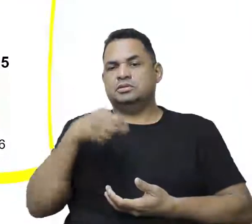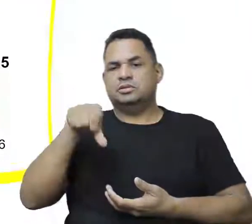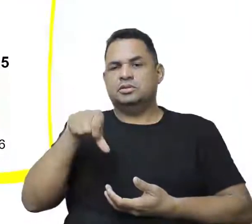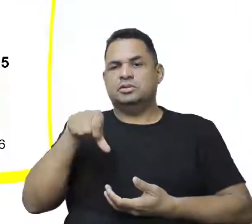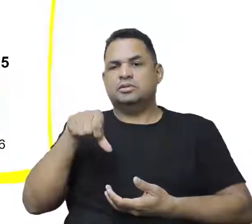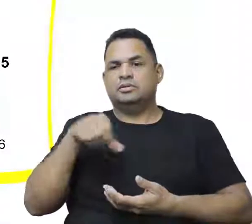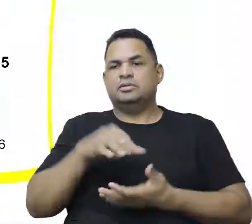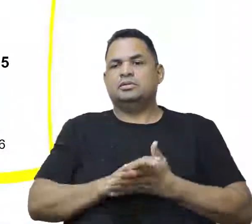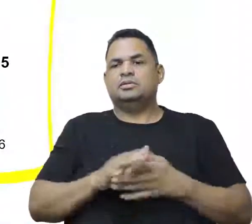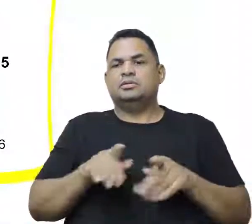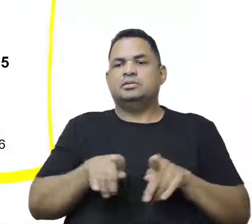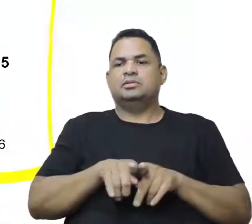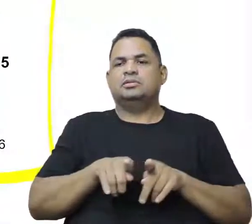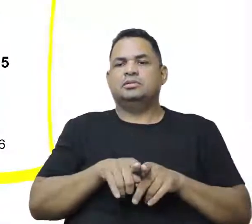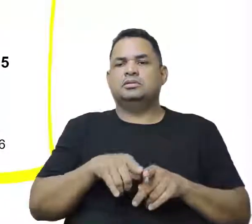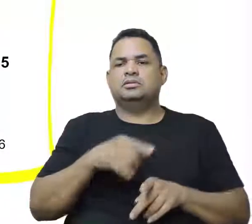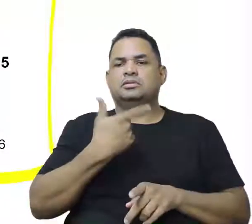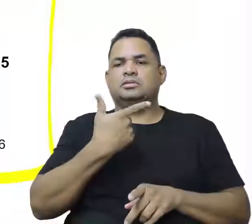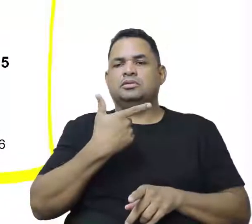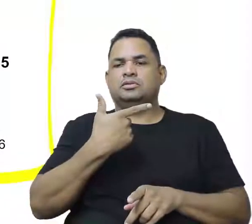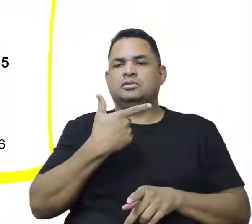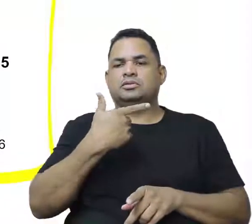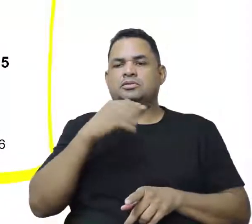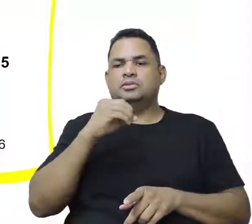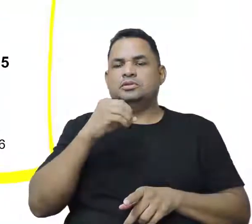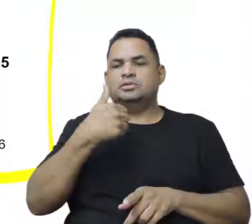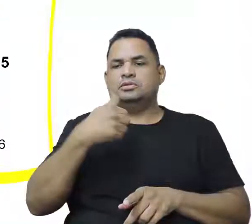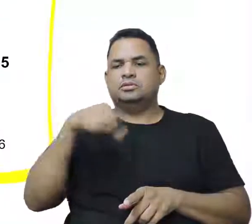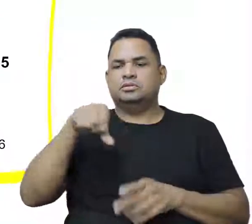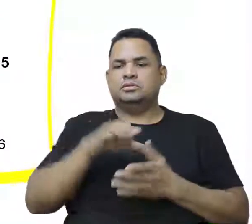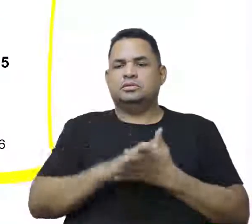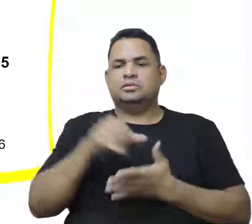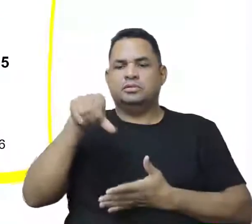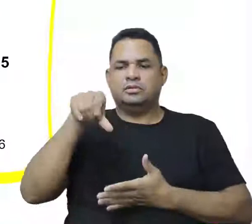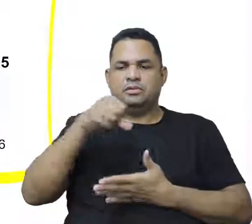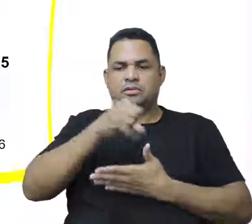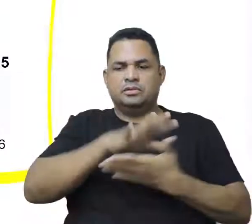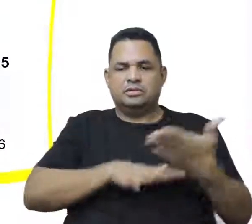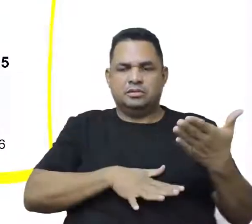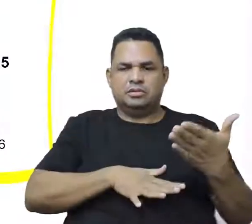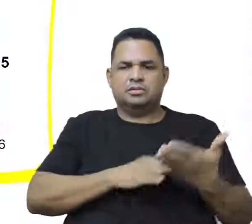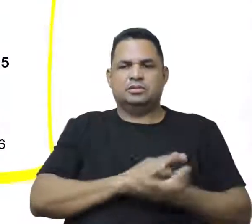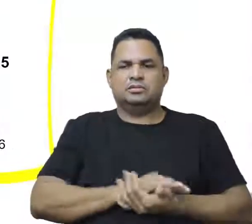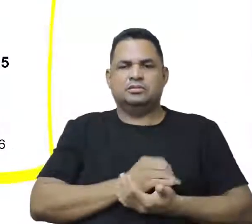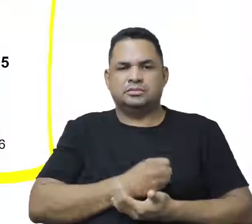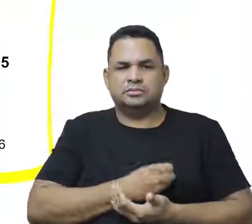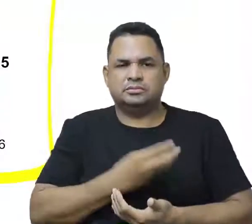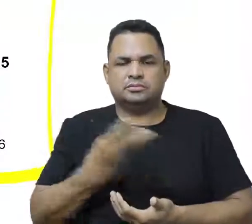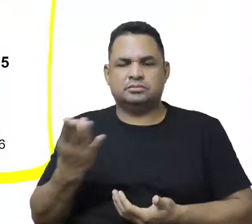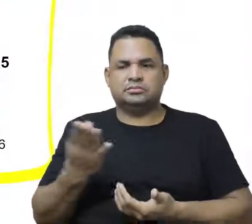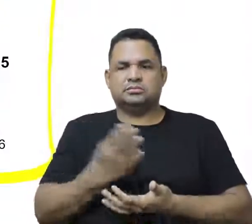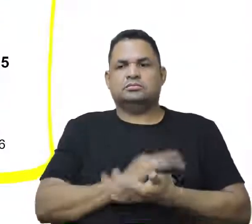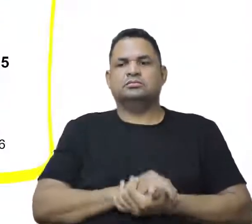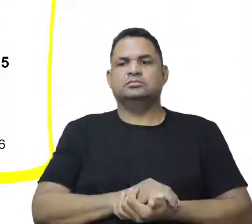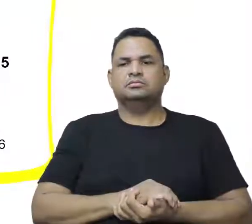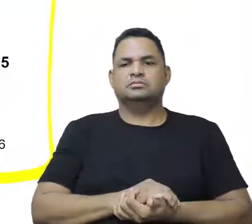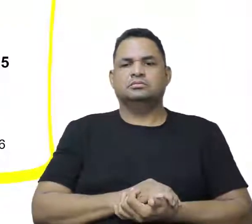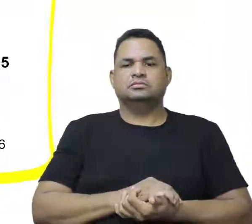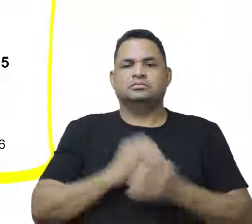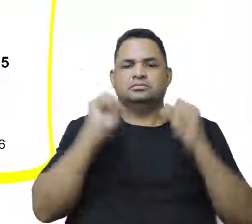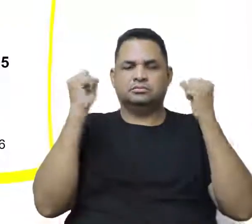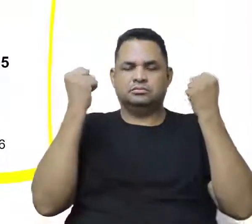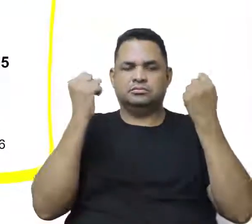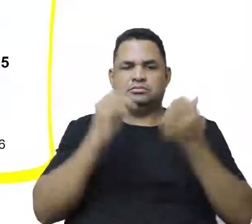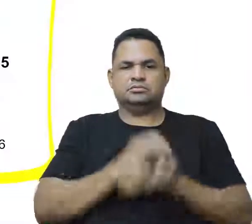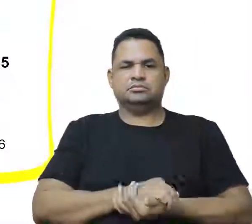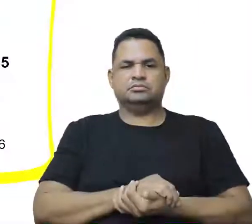no ano de 2019, 9 questões. Questões, quantidade de questões de educação